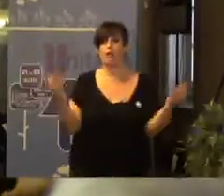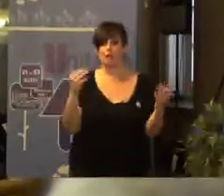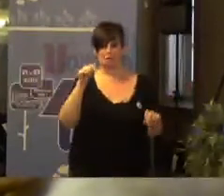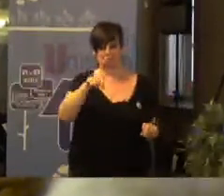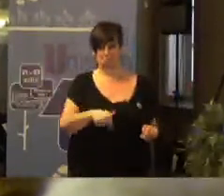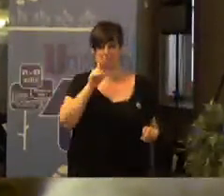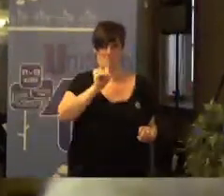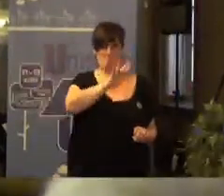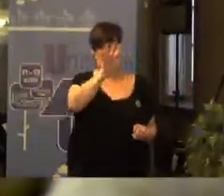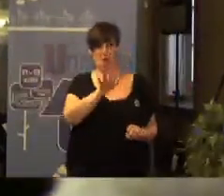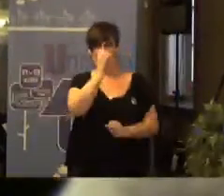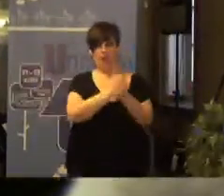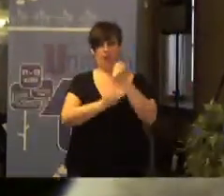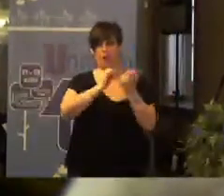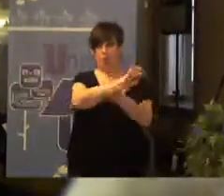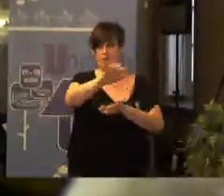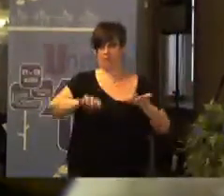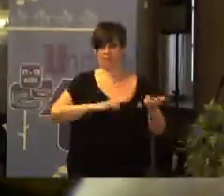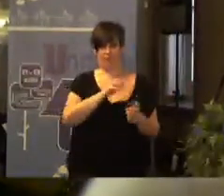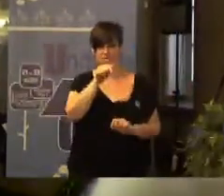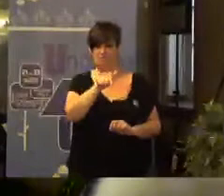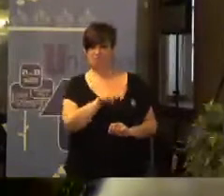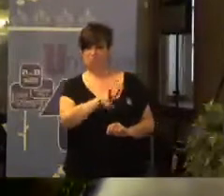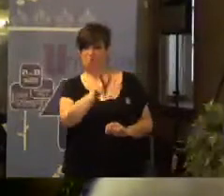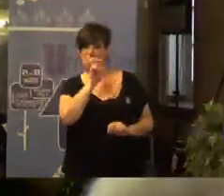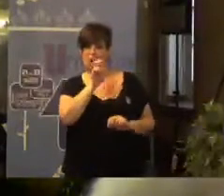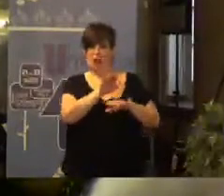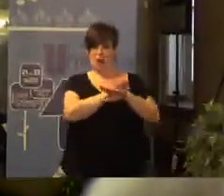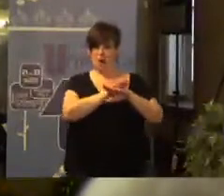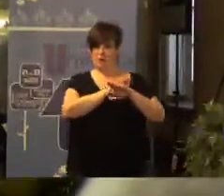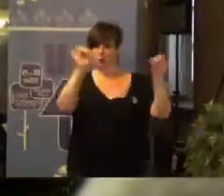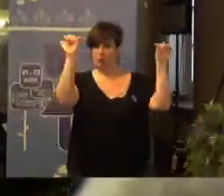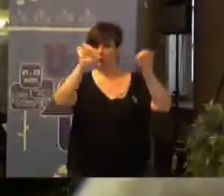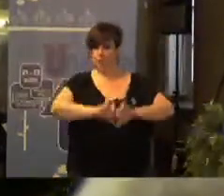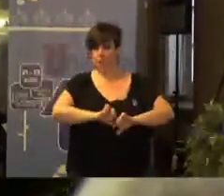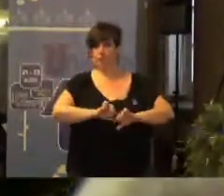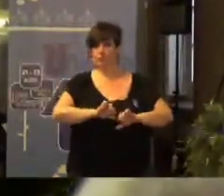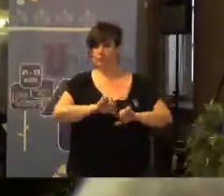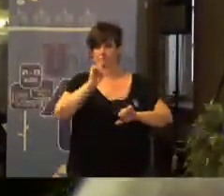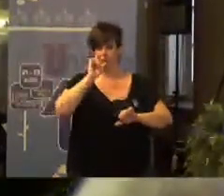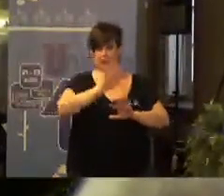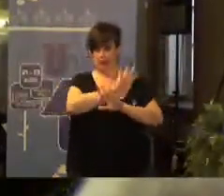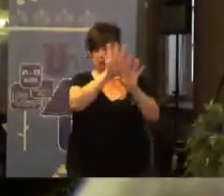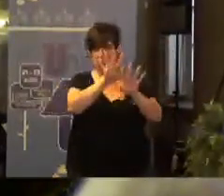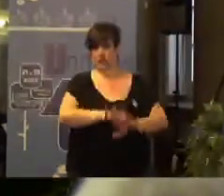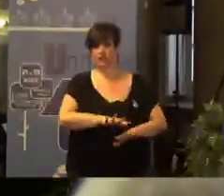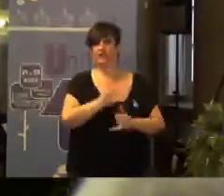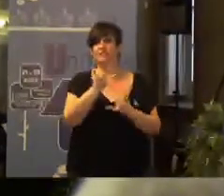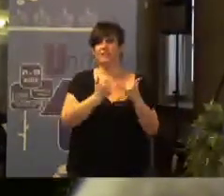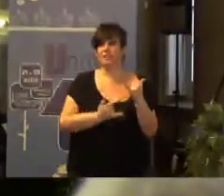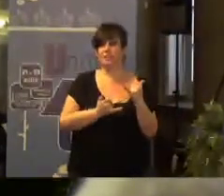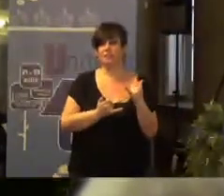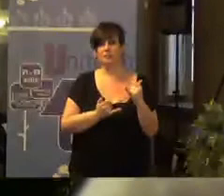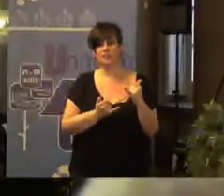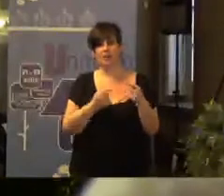económico, isto vai ser o desastre das contas públicas, e o PS tem o déficit mais controlado, domesticado e